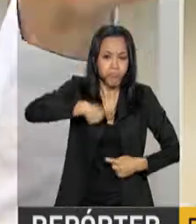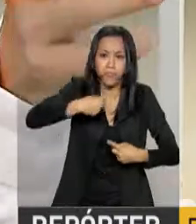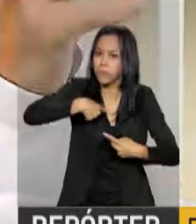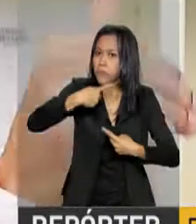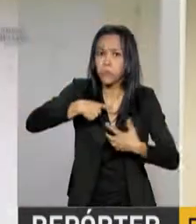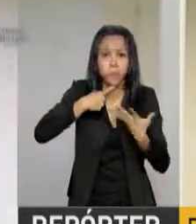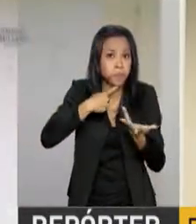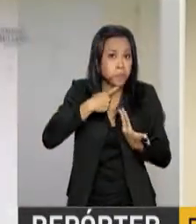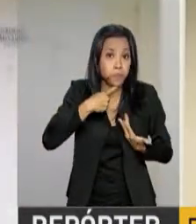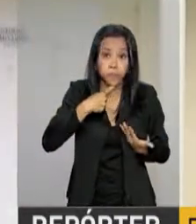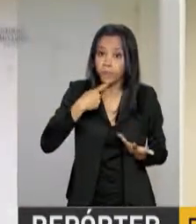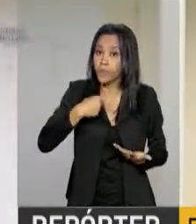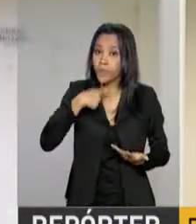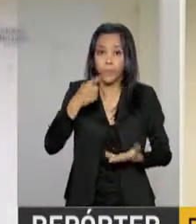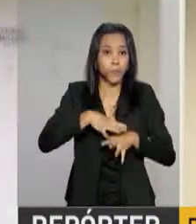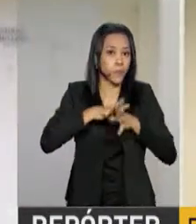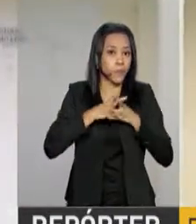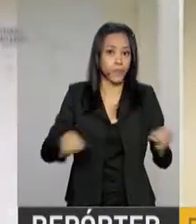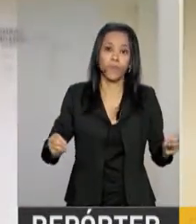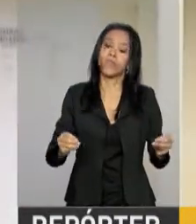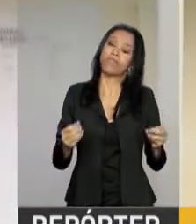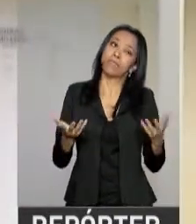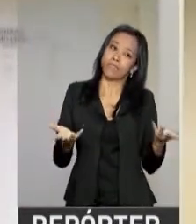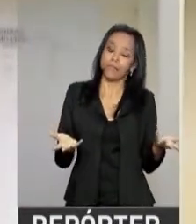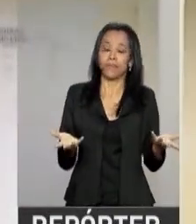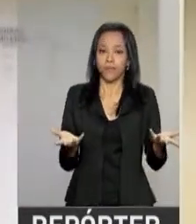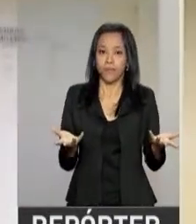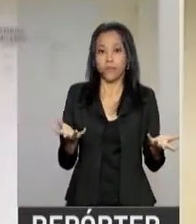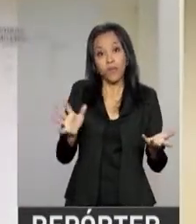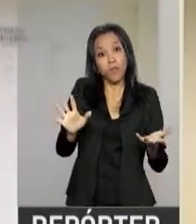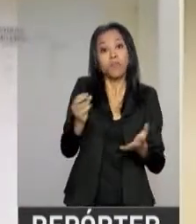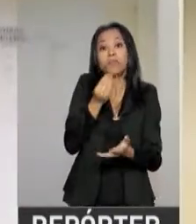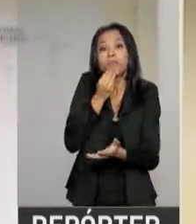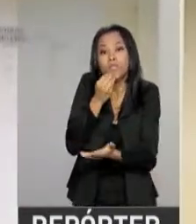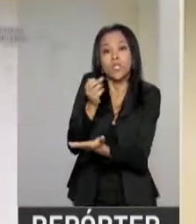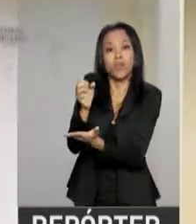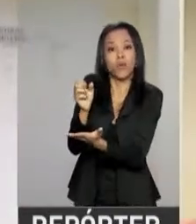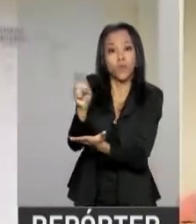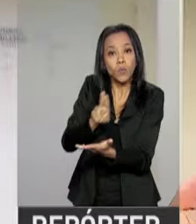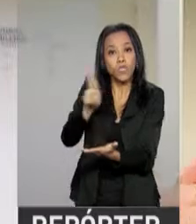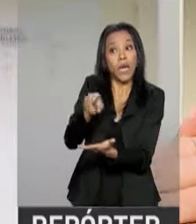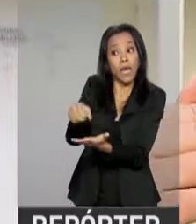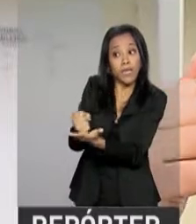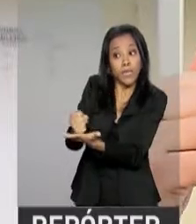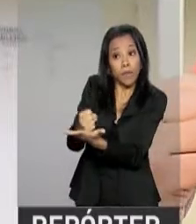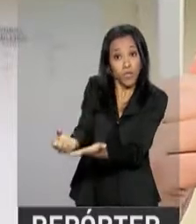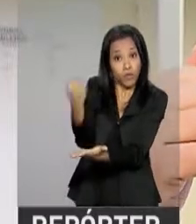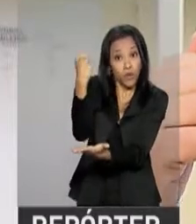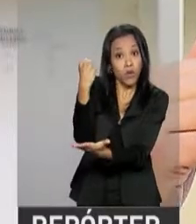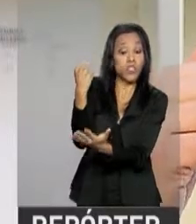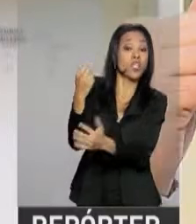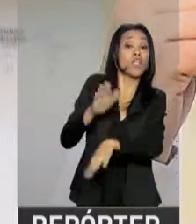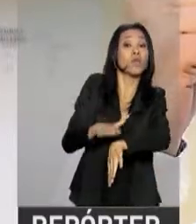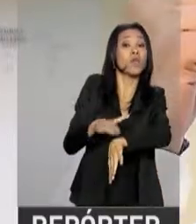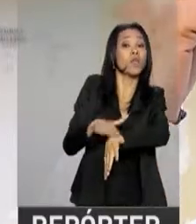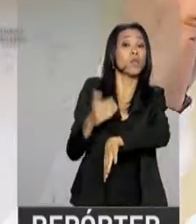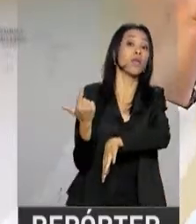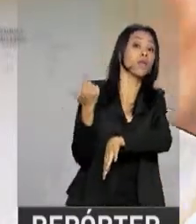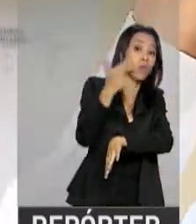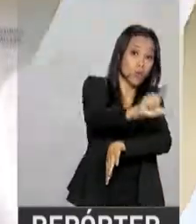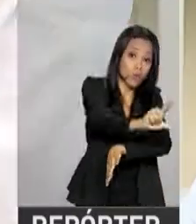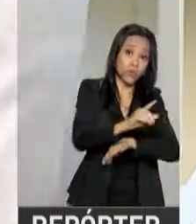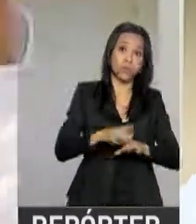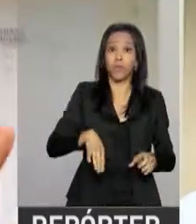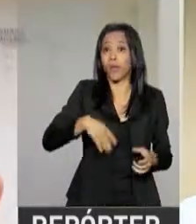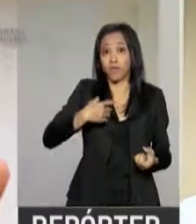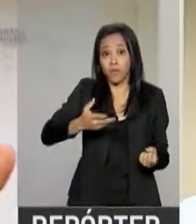que seriam reservados para as situações mais difíceis e com isso chega um momento que nesses nesse escalonamento não